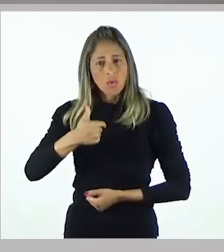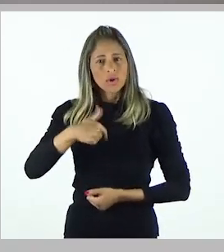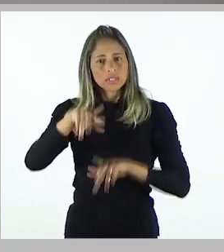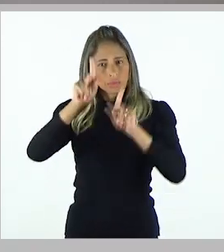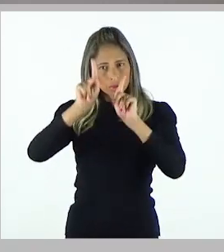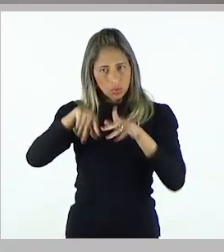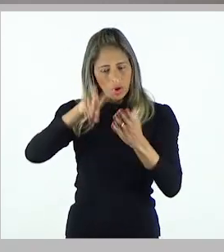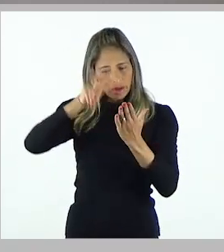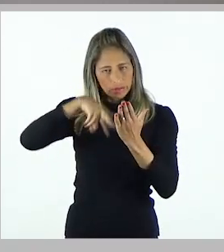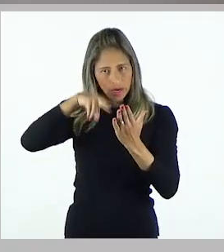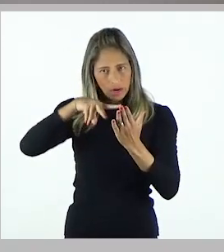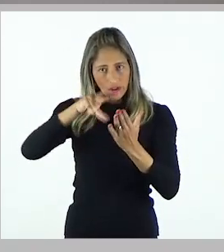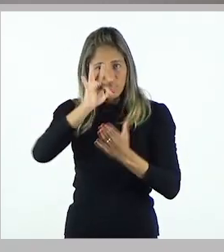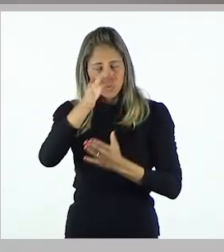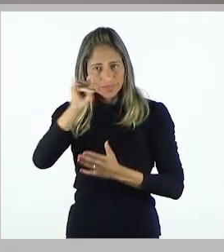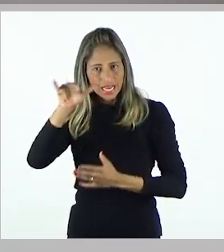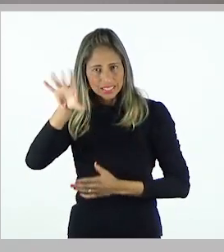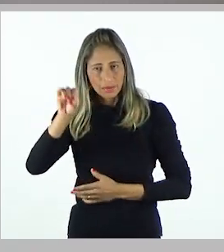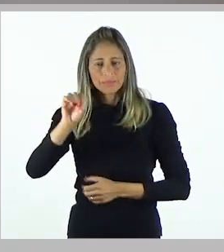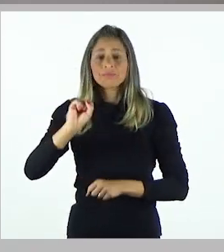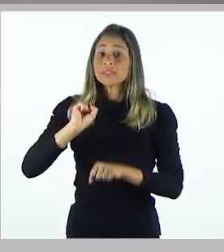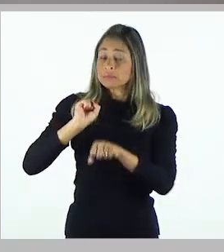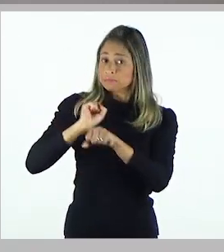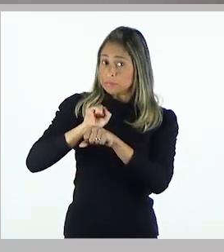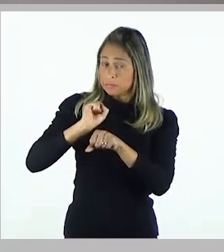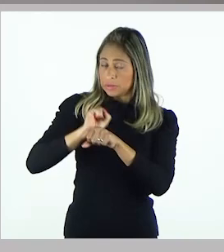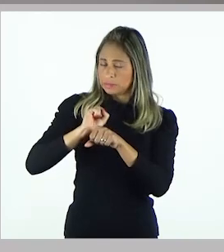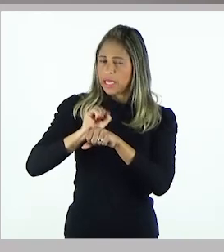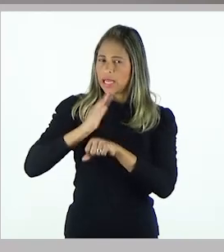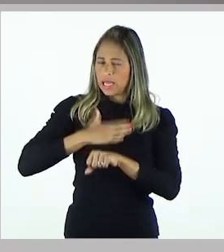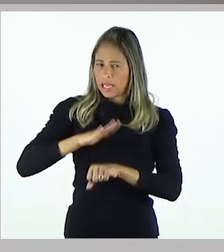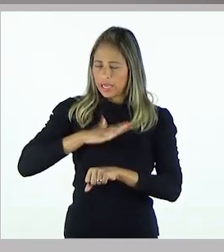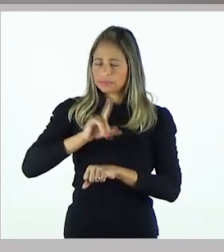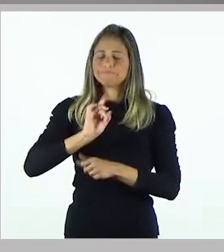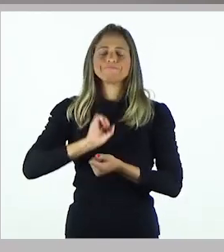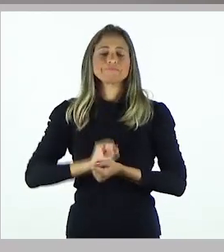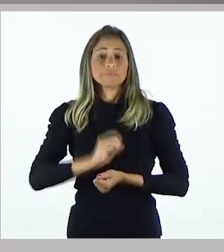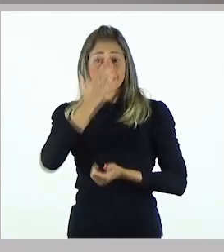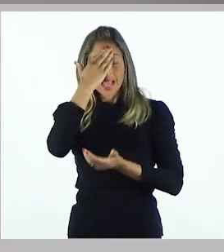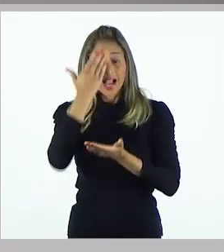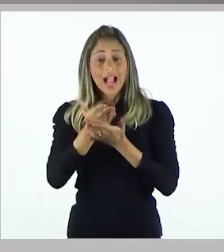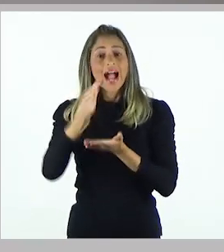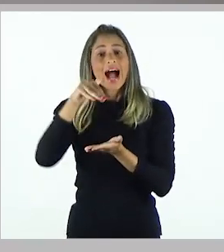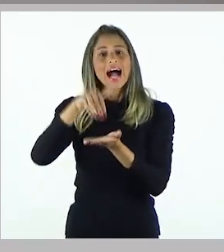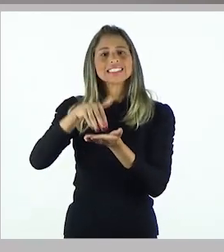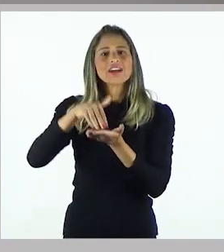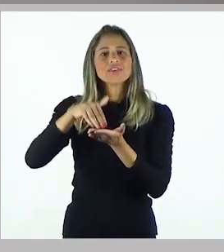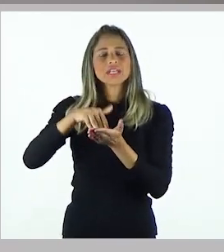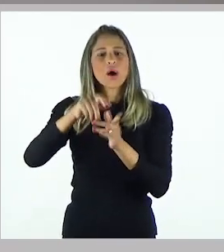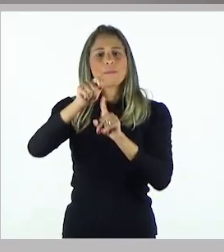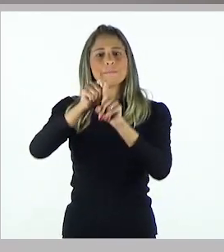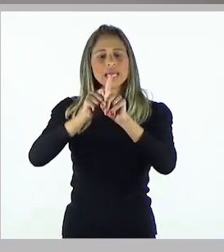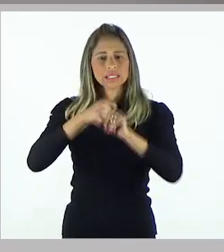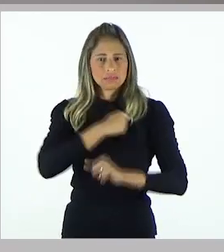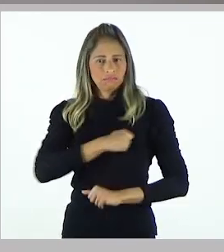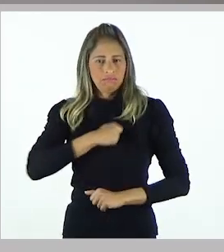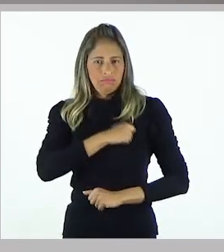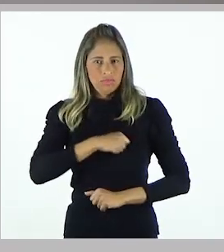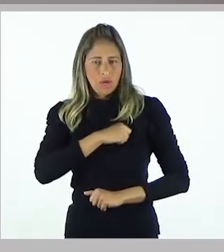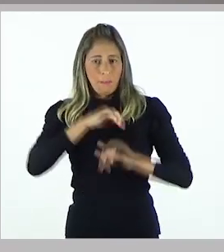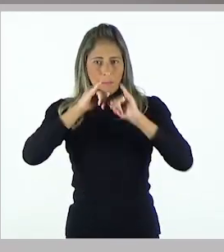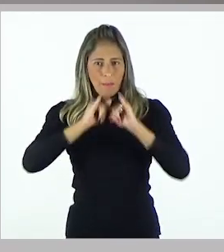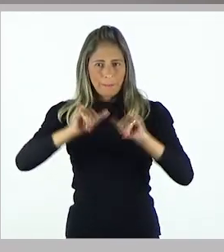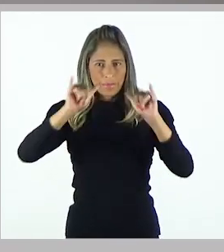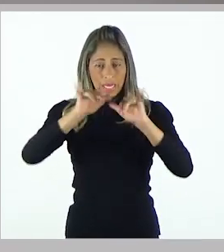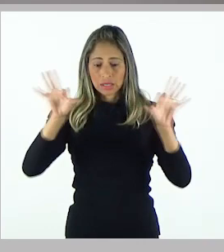desses leitores votantes da Fundação. Aguarde, que cremos que até o final do mês de agosto